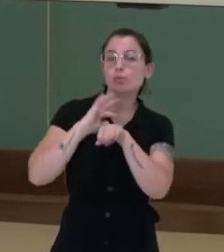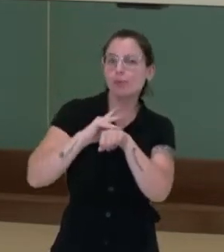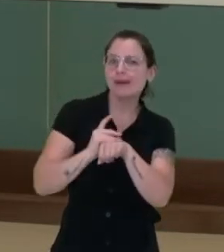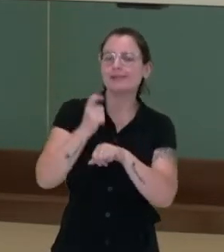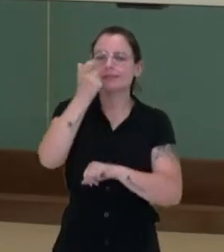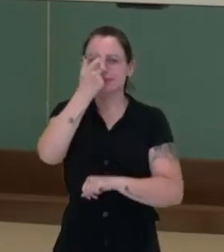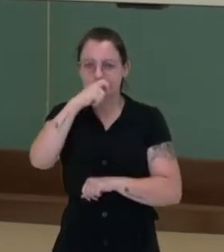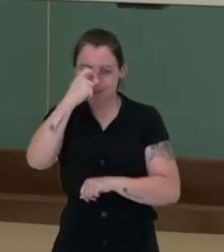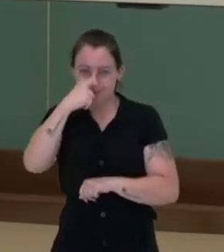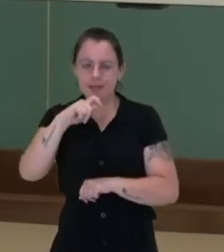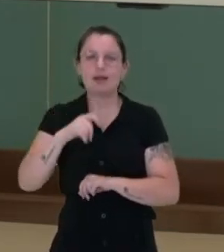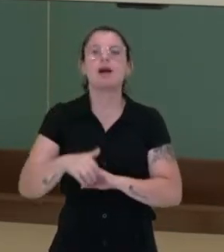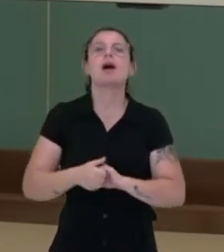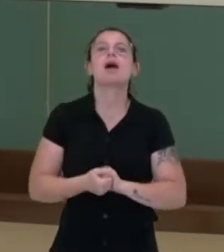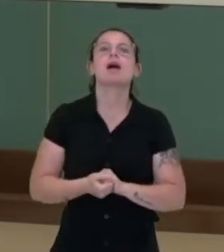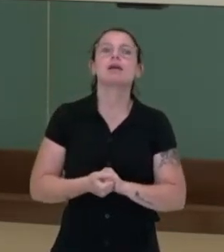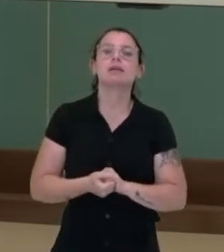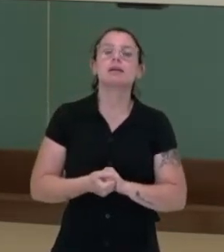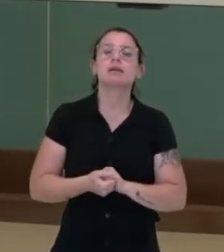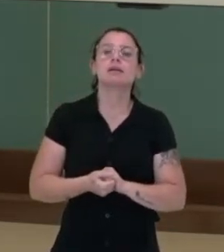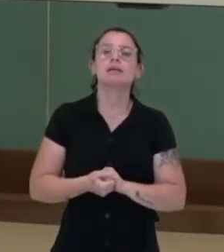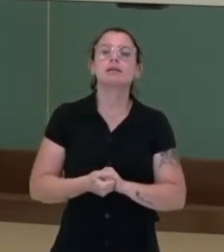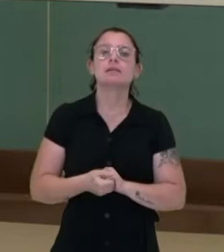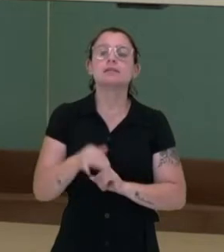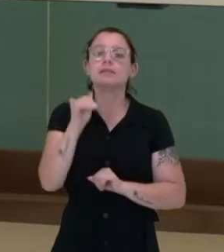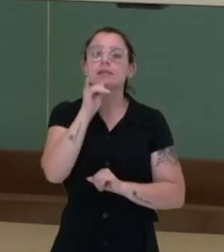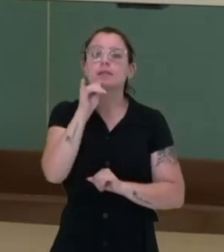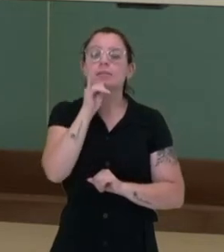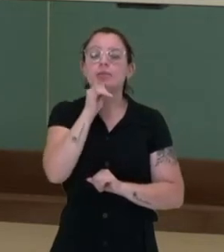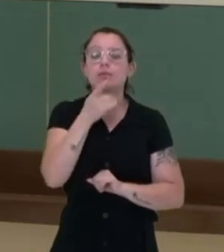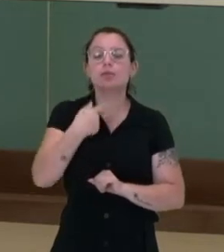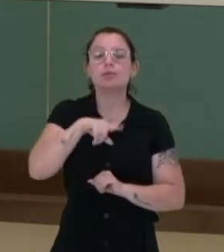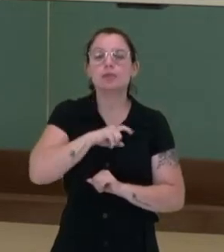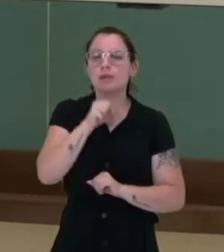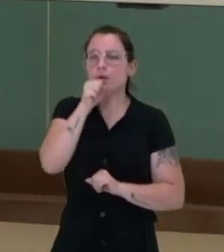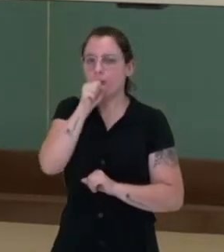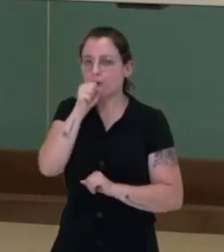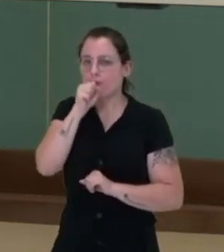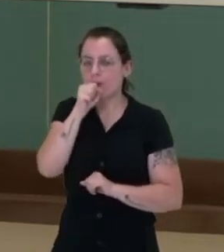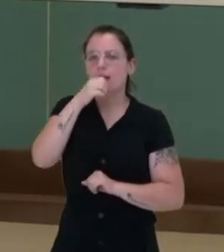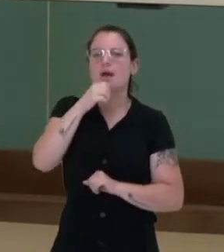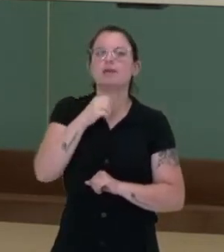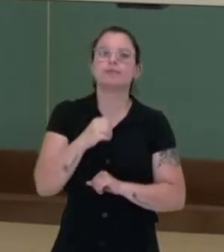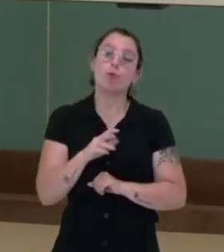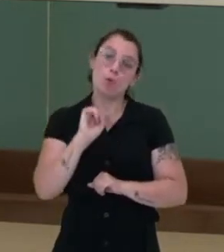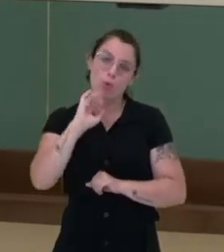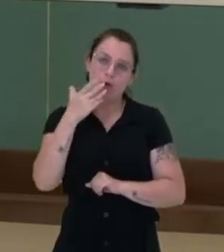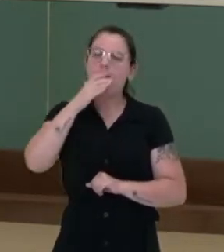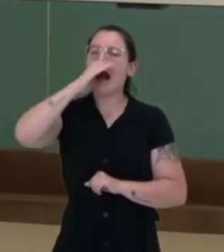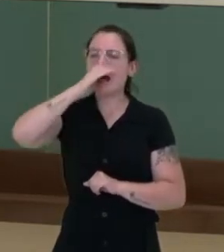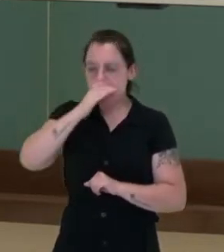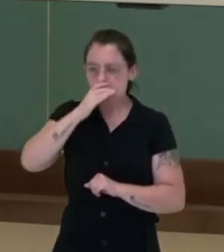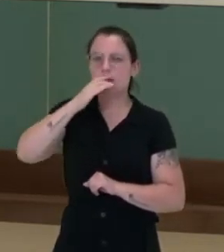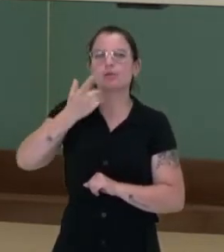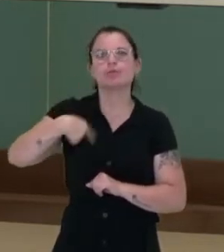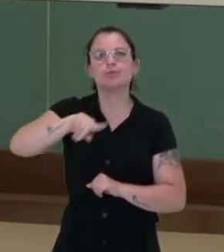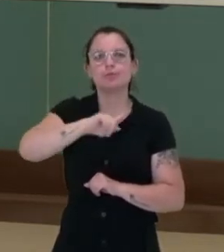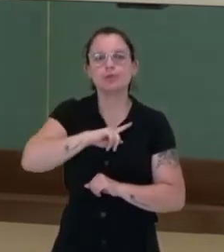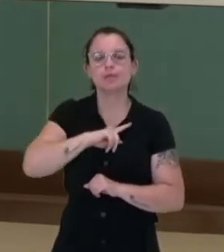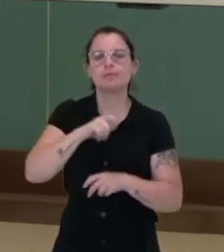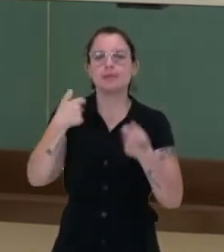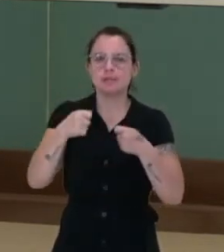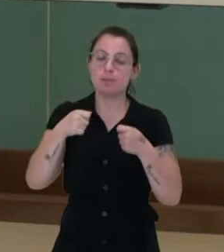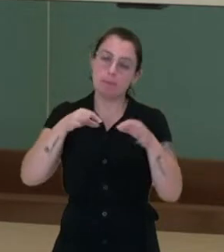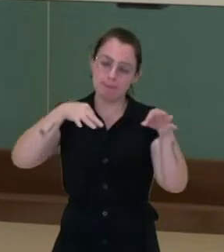exemplo, a gente vai espirrar, tossir, cobrir a boca, cobrir o nariz. Pode ser com um